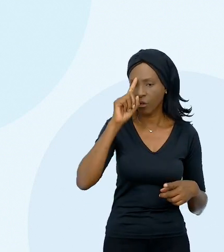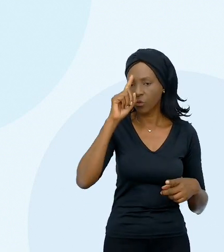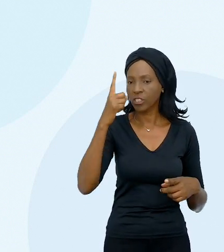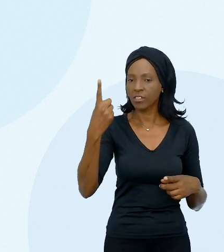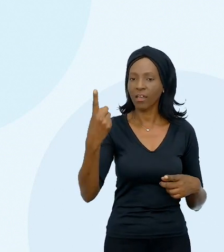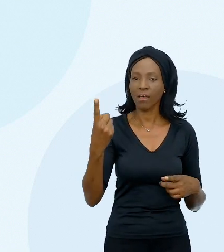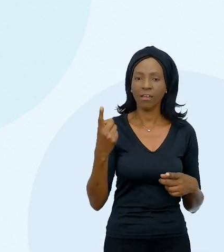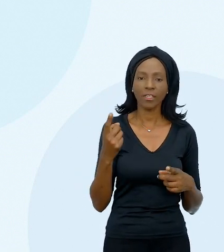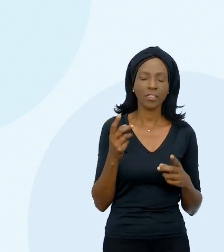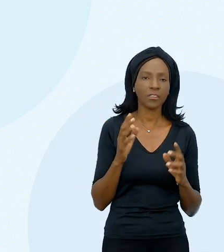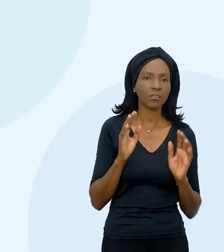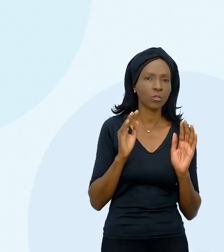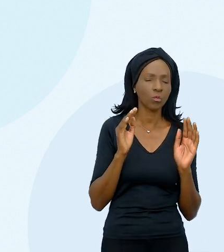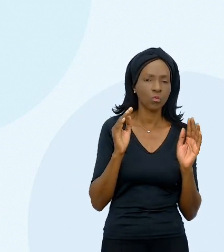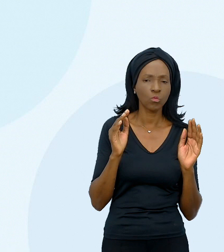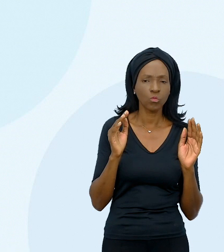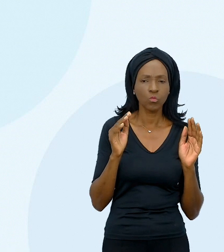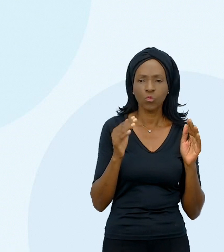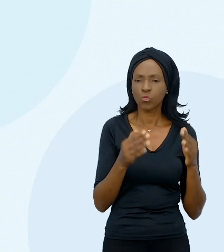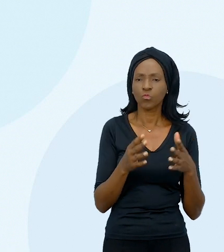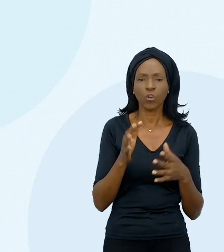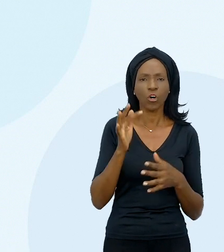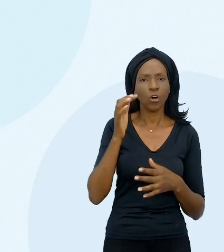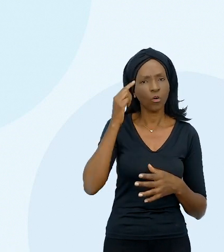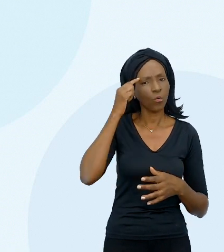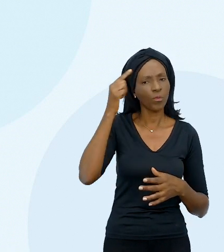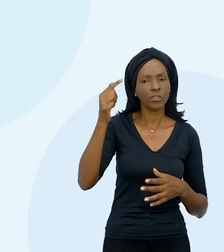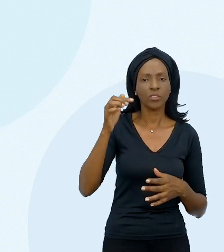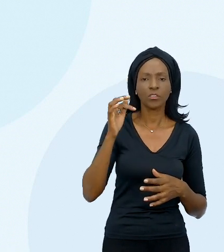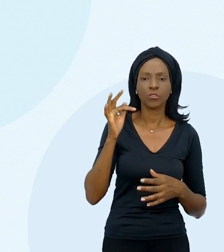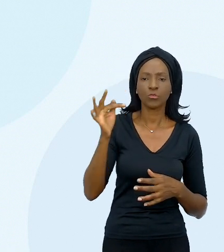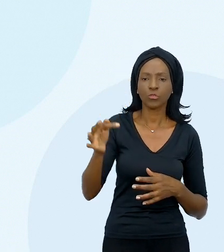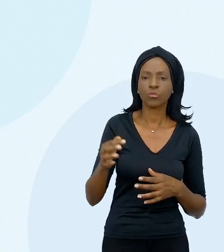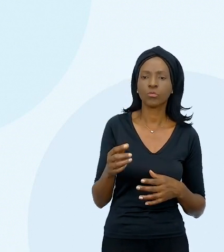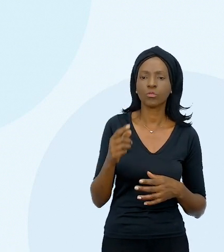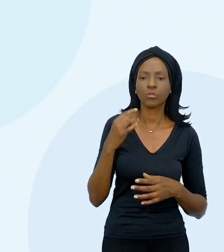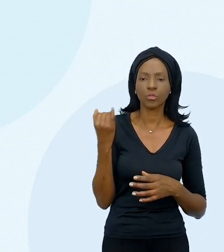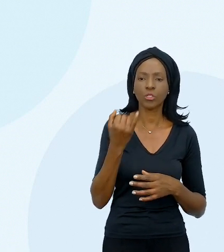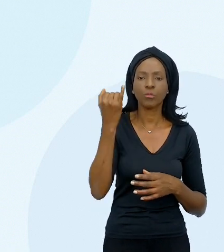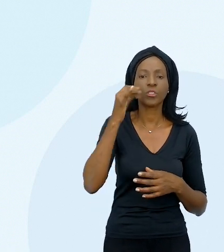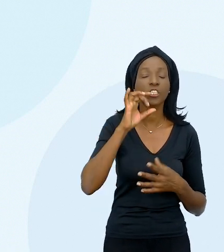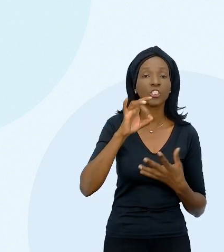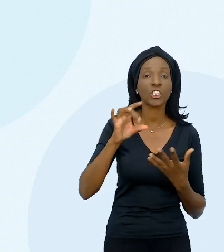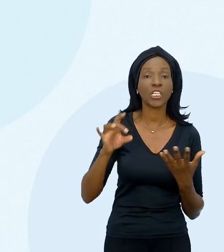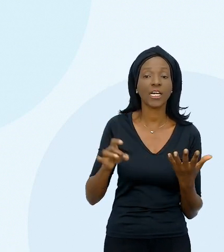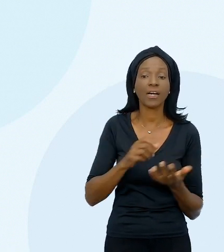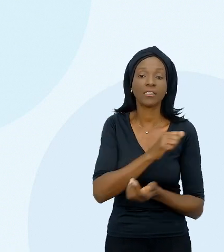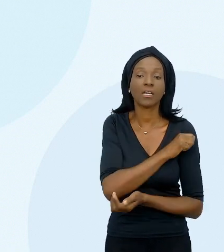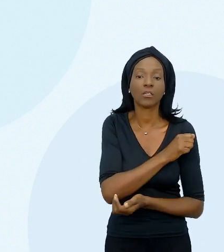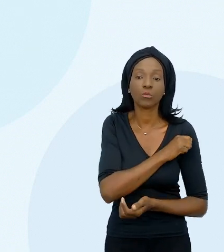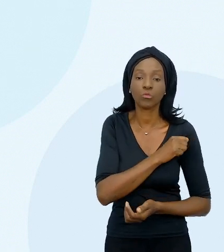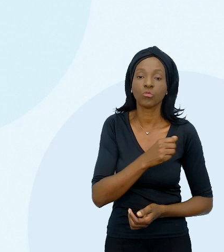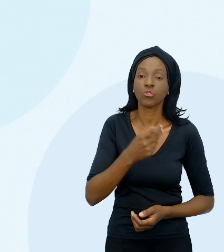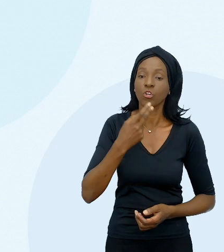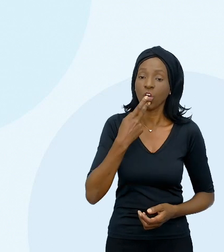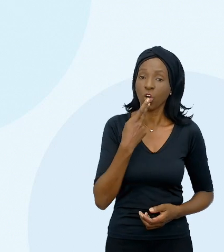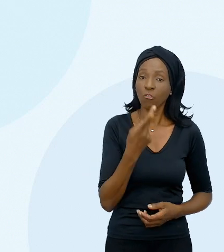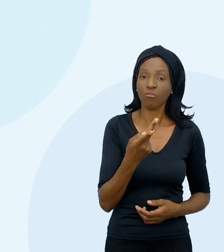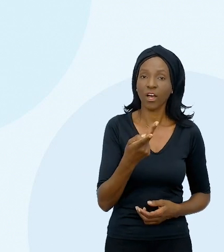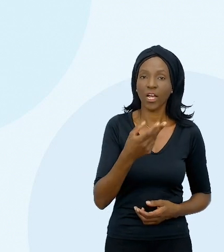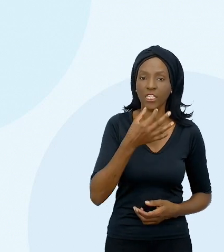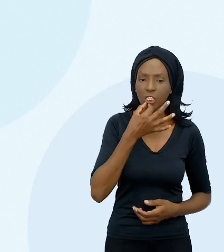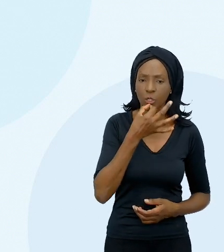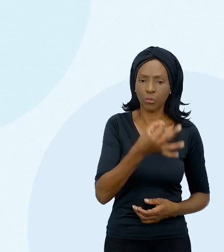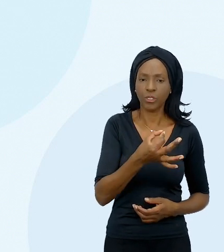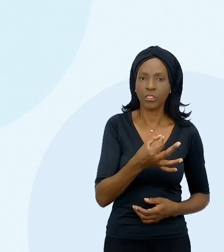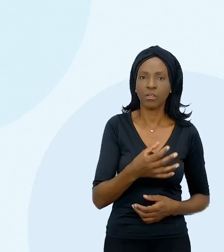ideias e perspectivas. É importante gerar as condições necessárias para que cada estudante emita a sua opinião. Então,